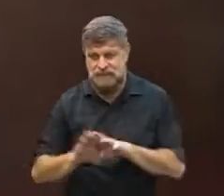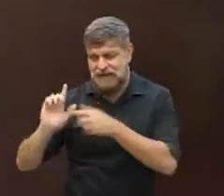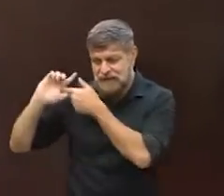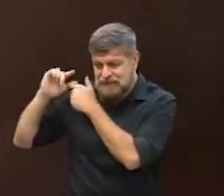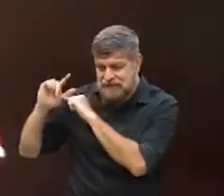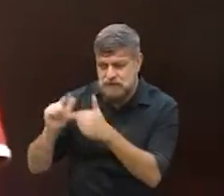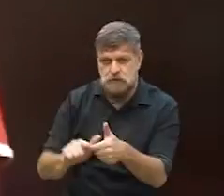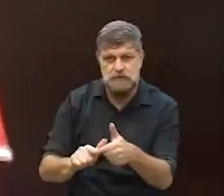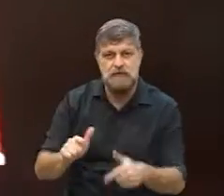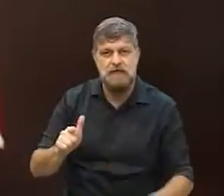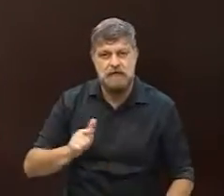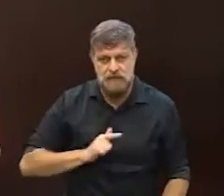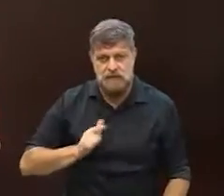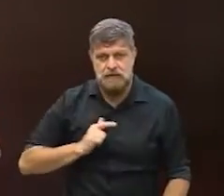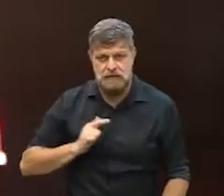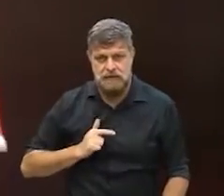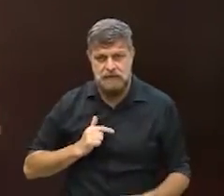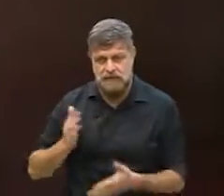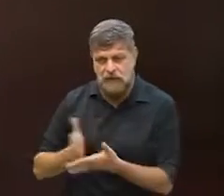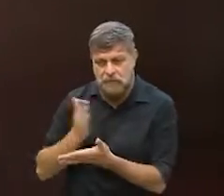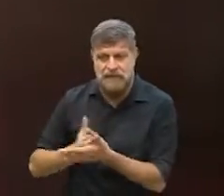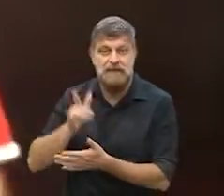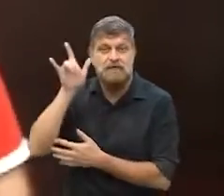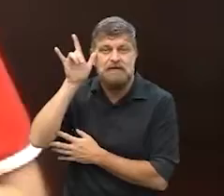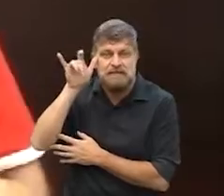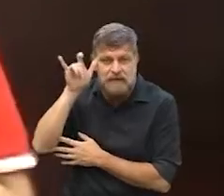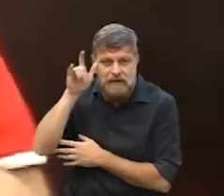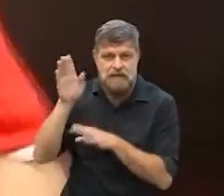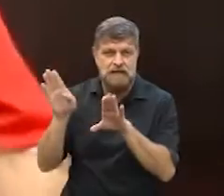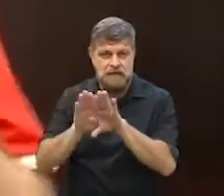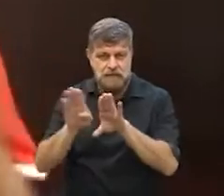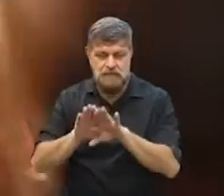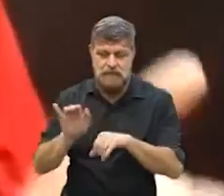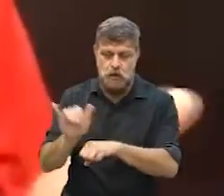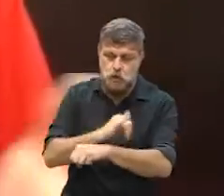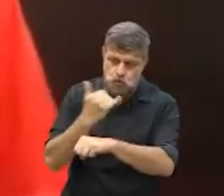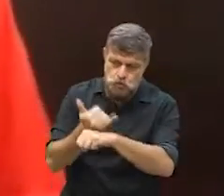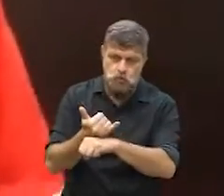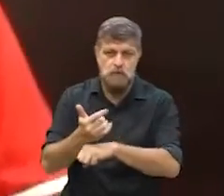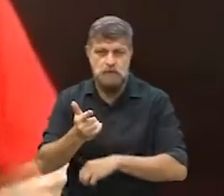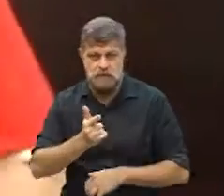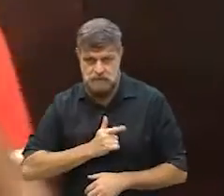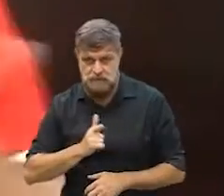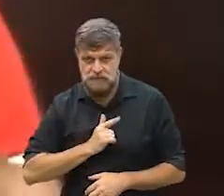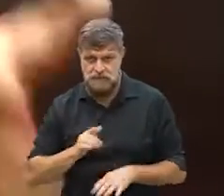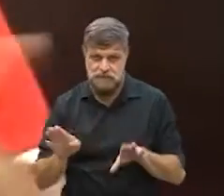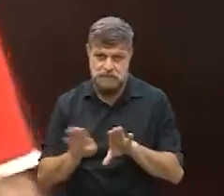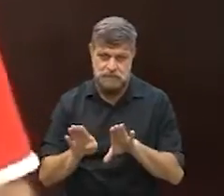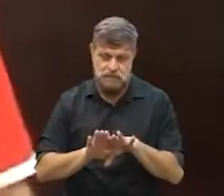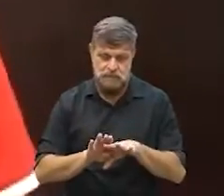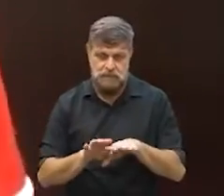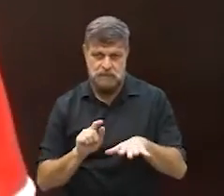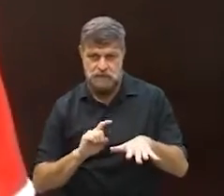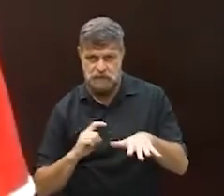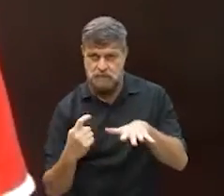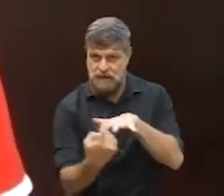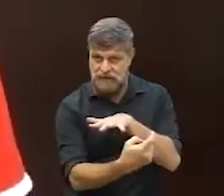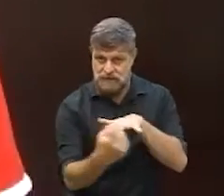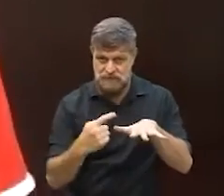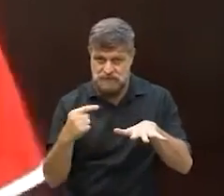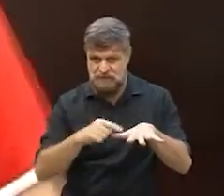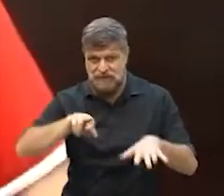mais tradicionais, elas têm as páginas delas no Instagram, elas têm no YouTube, mesmo não sendo uma rede